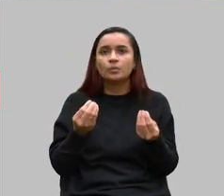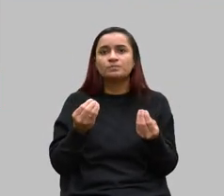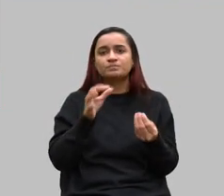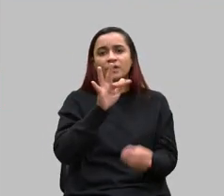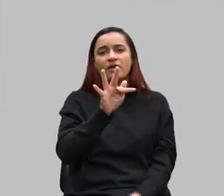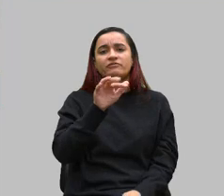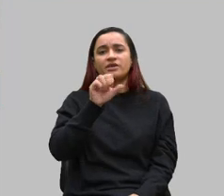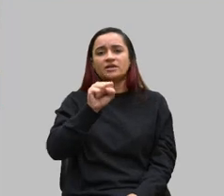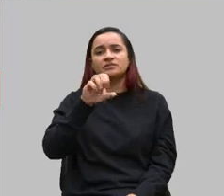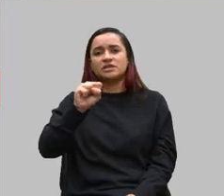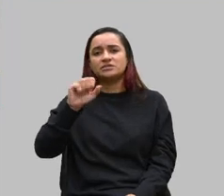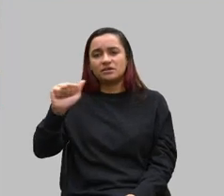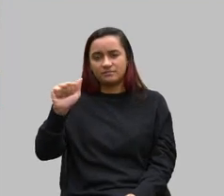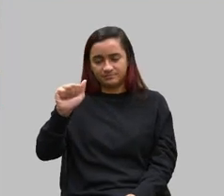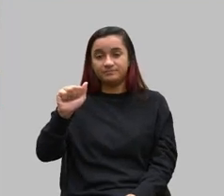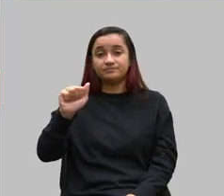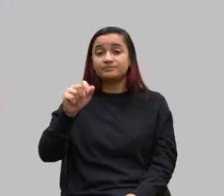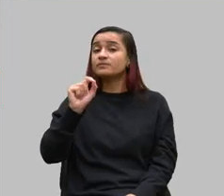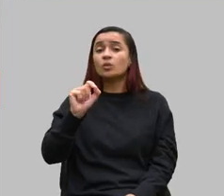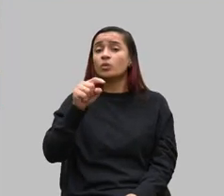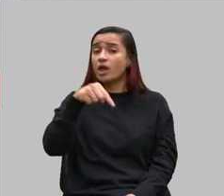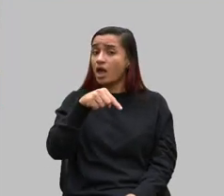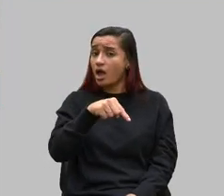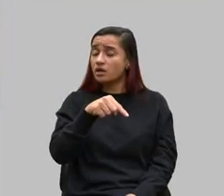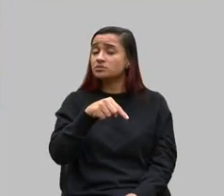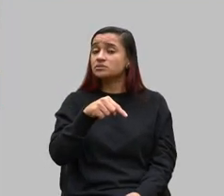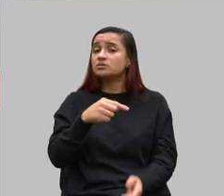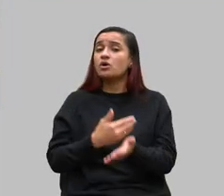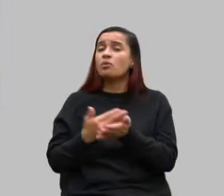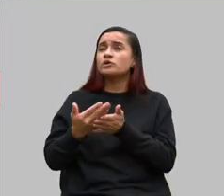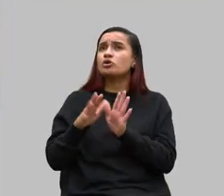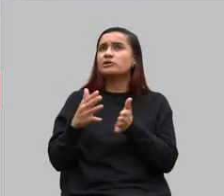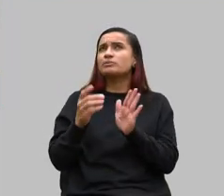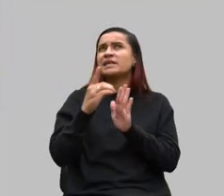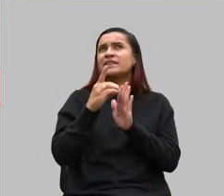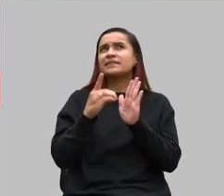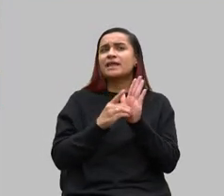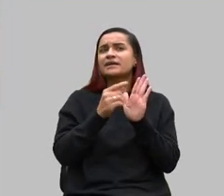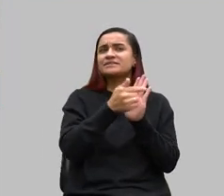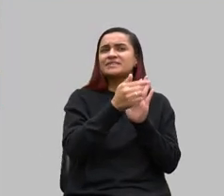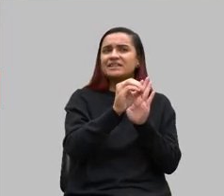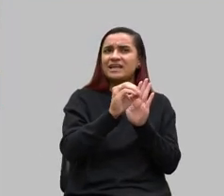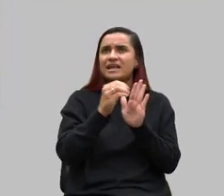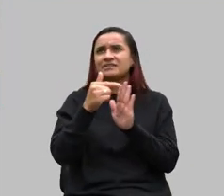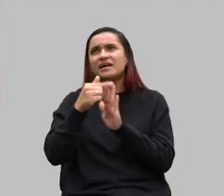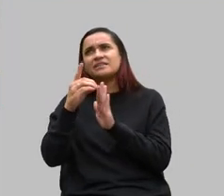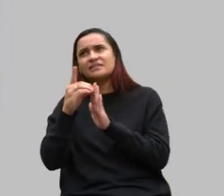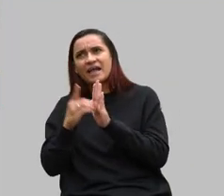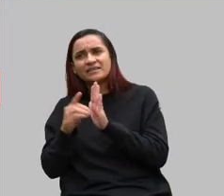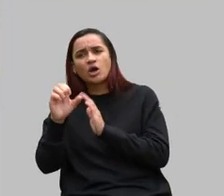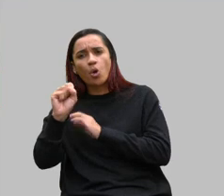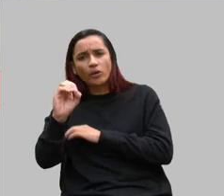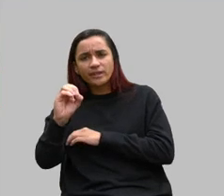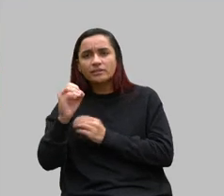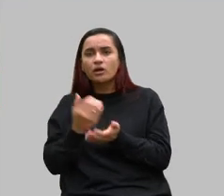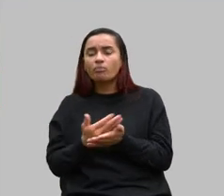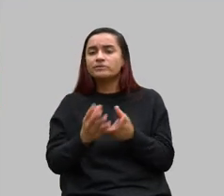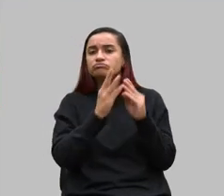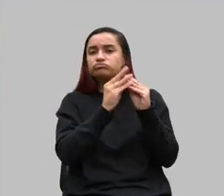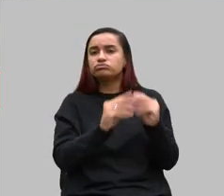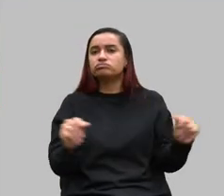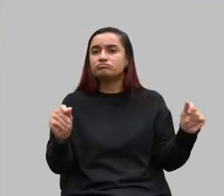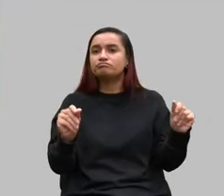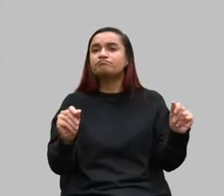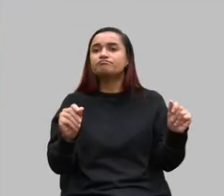rffsa que praticamente a partir da década de 70 80 desapareceu e o país passou a ter um desenvolvimento do